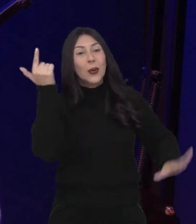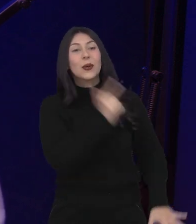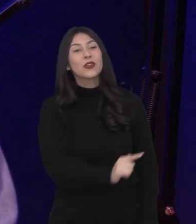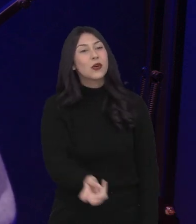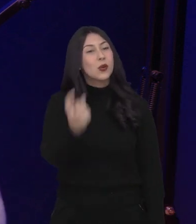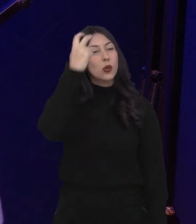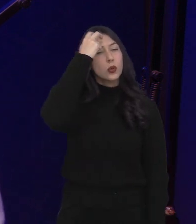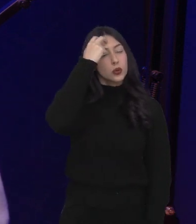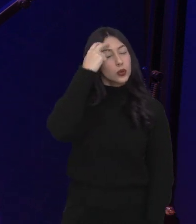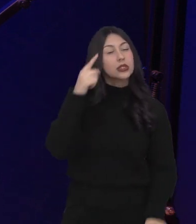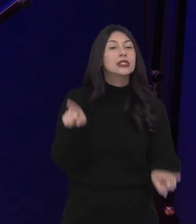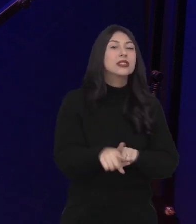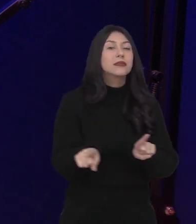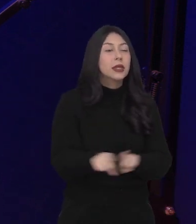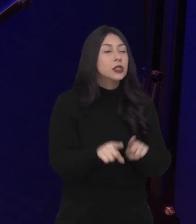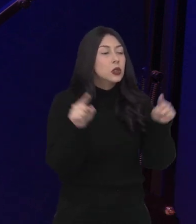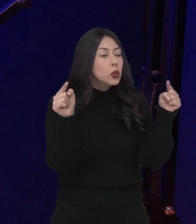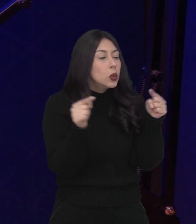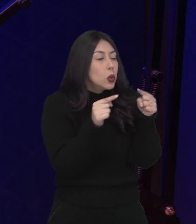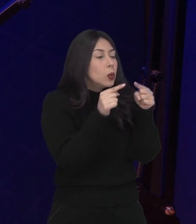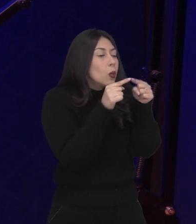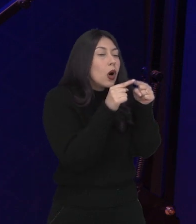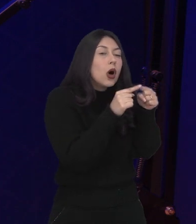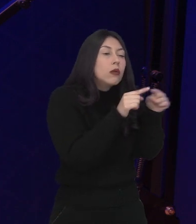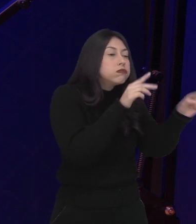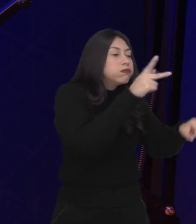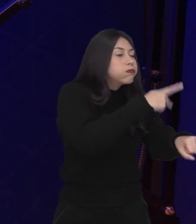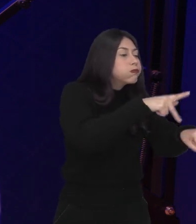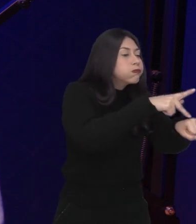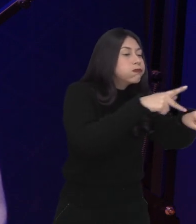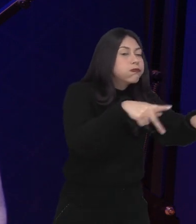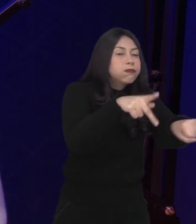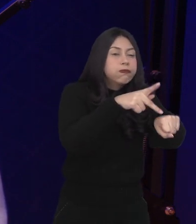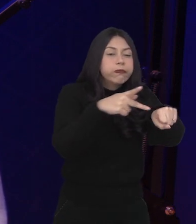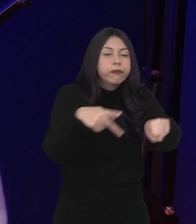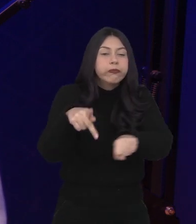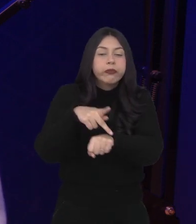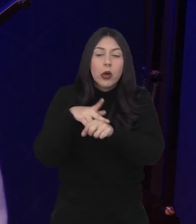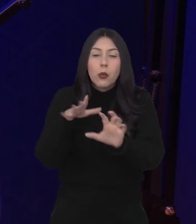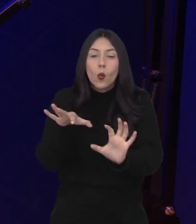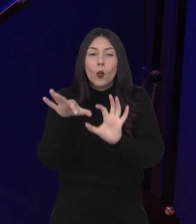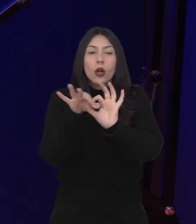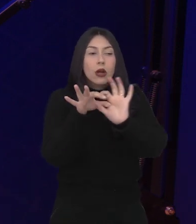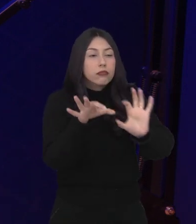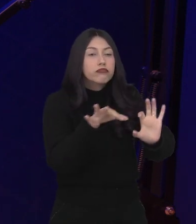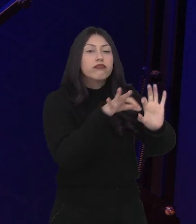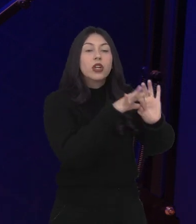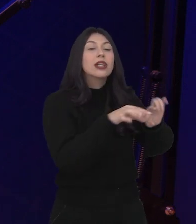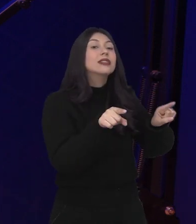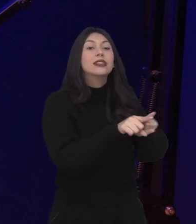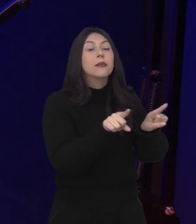também querendo, né, se ligar de volta aos outros países, né, então, fazer ali um soft